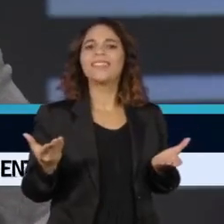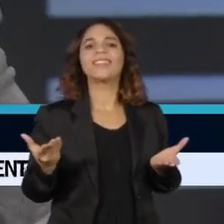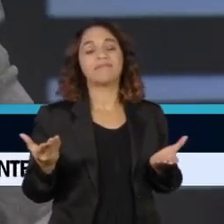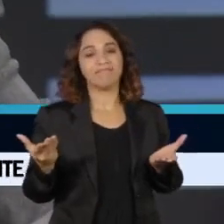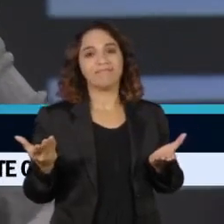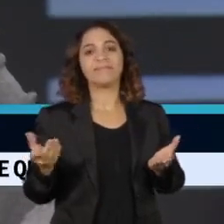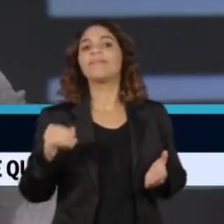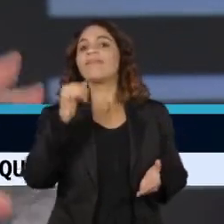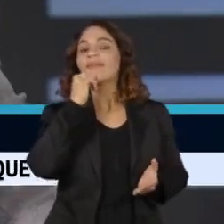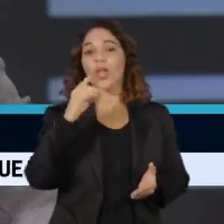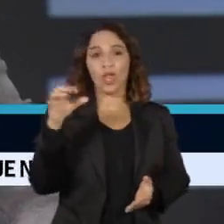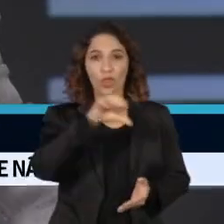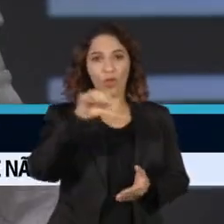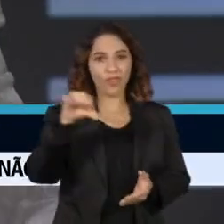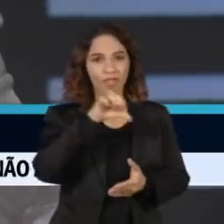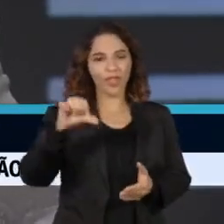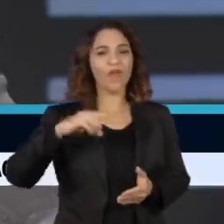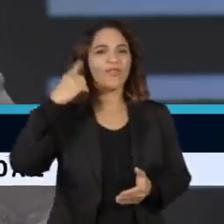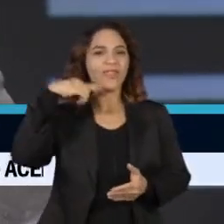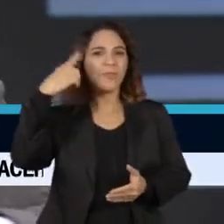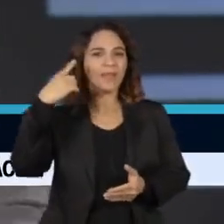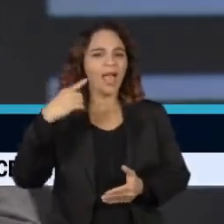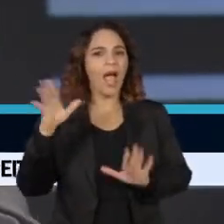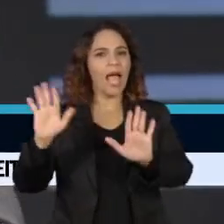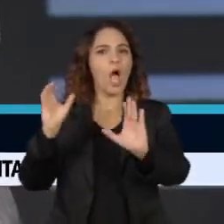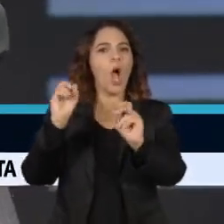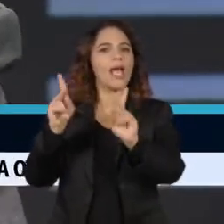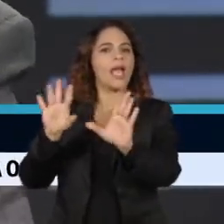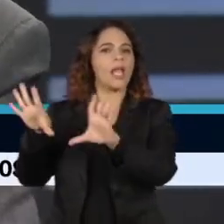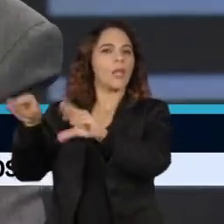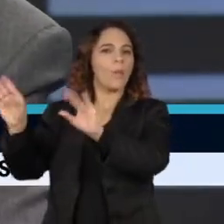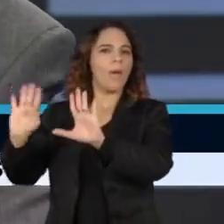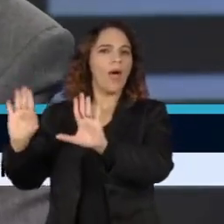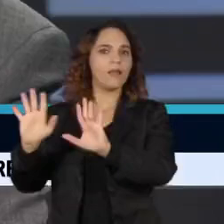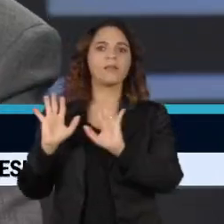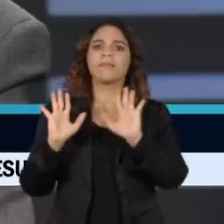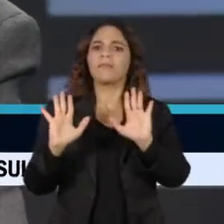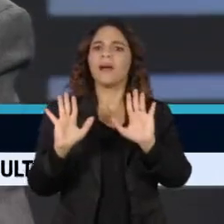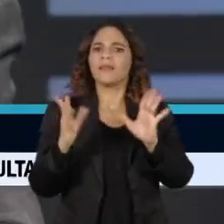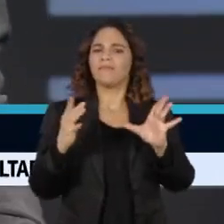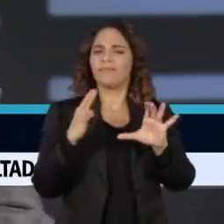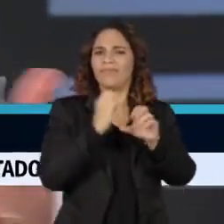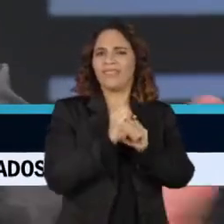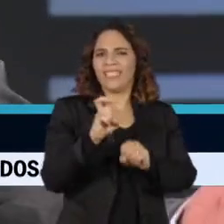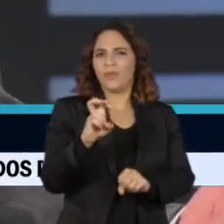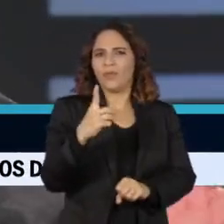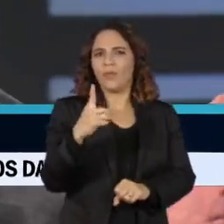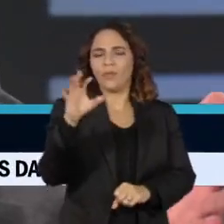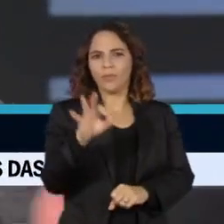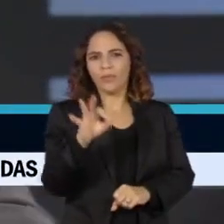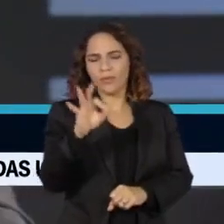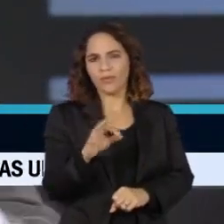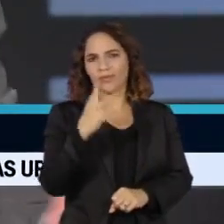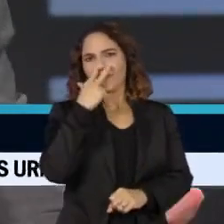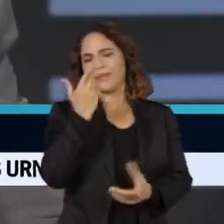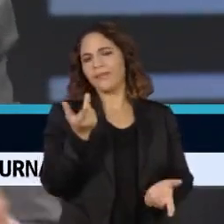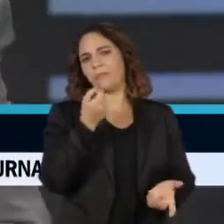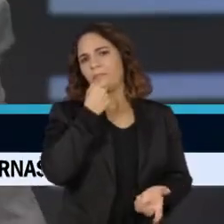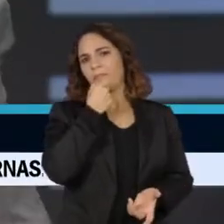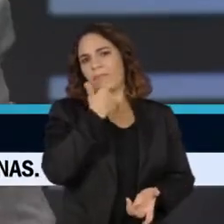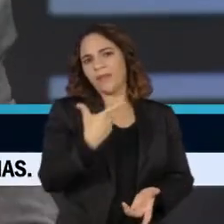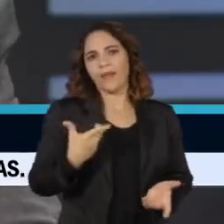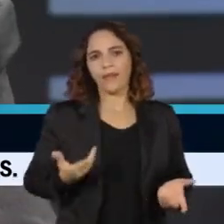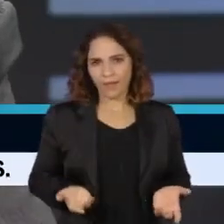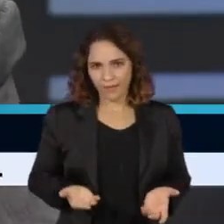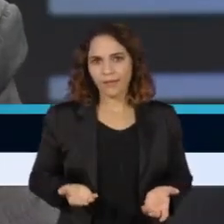99 parlamentares aí fica lá, agora o segundo e chegou a um cálculo de 51%, que parece piada pronta,